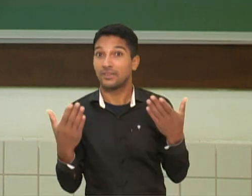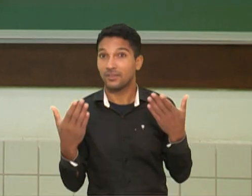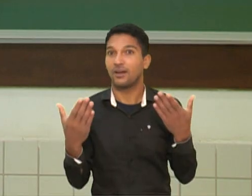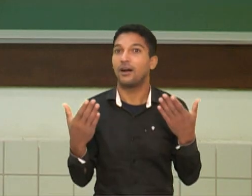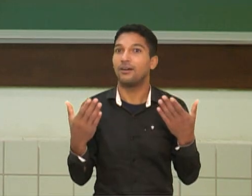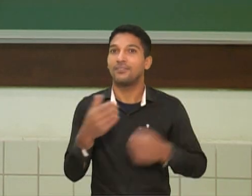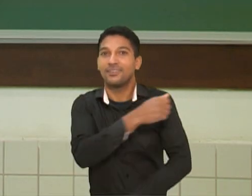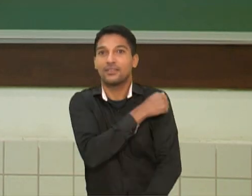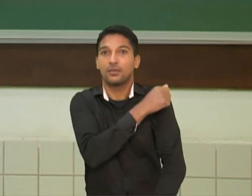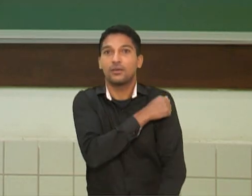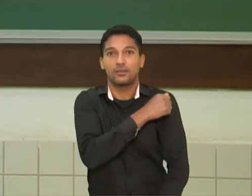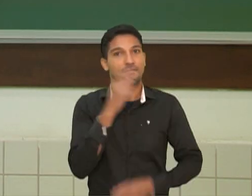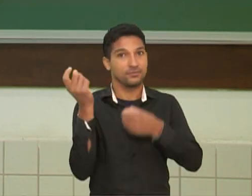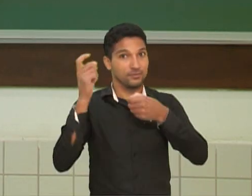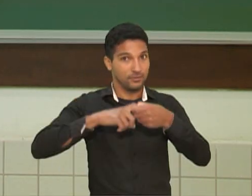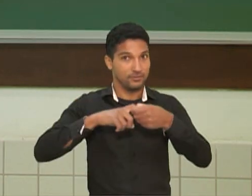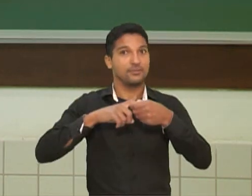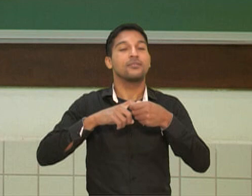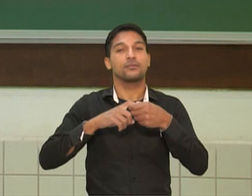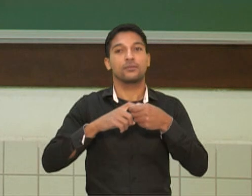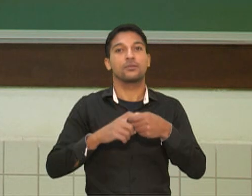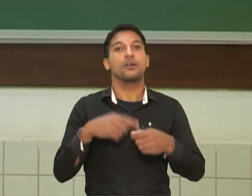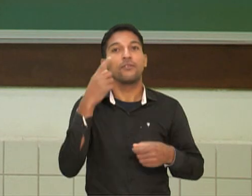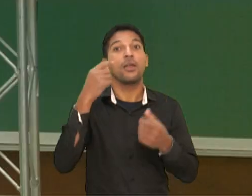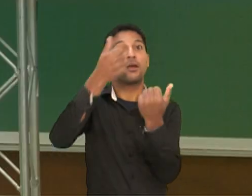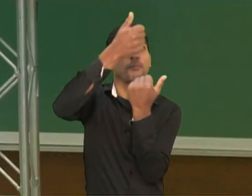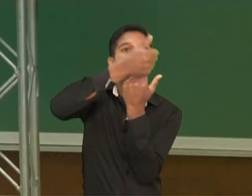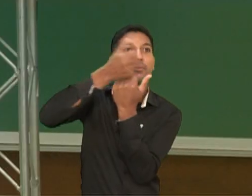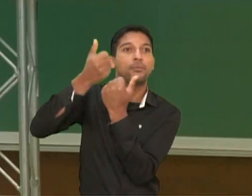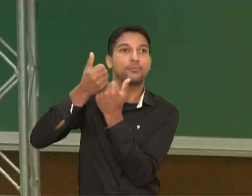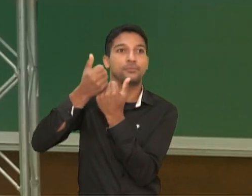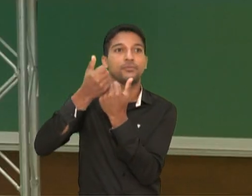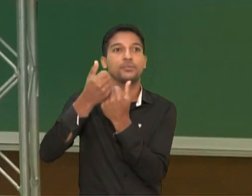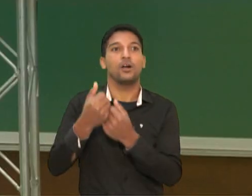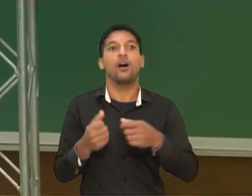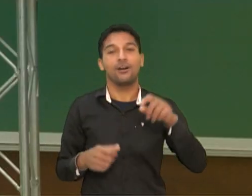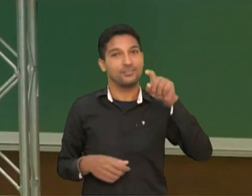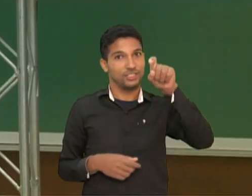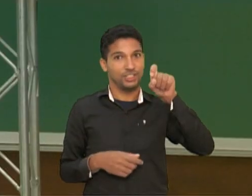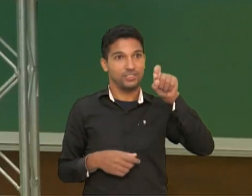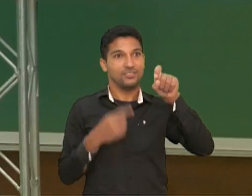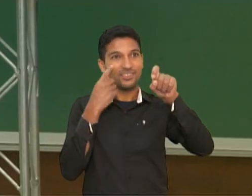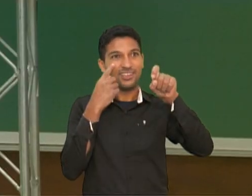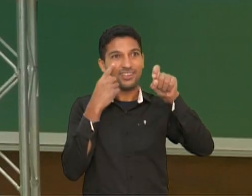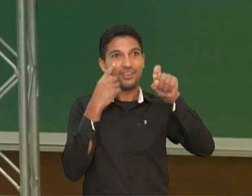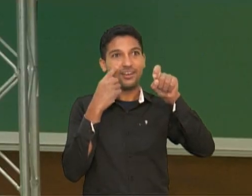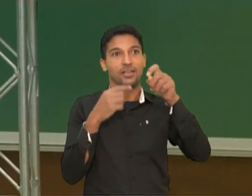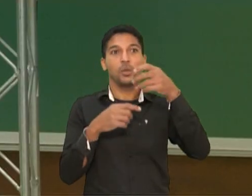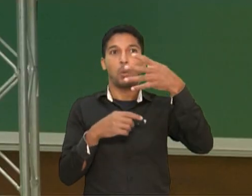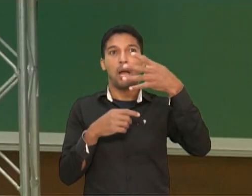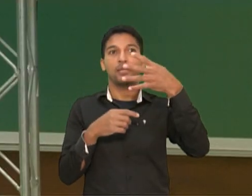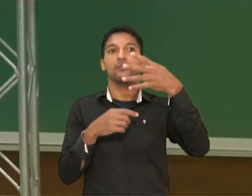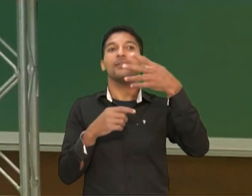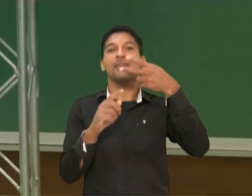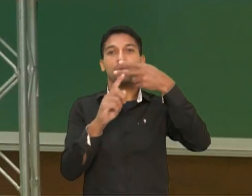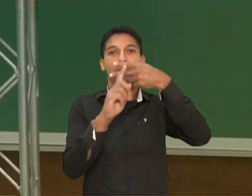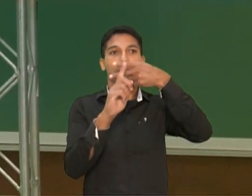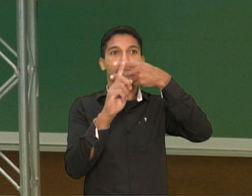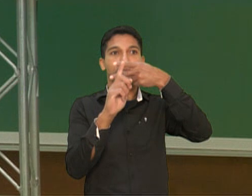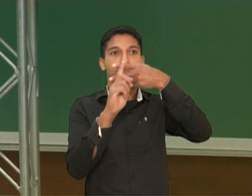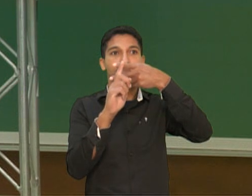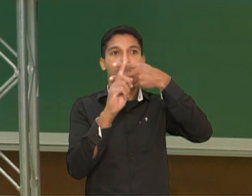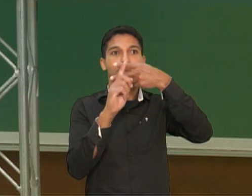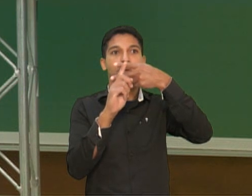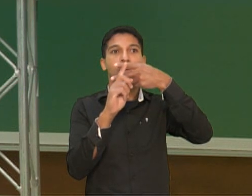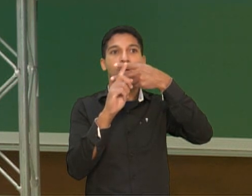Então, turma, vamos lá? Aqui, substituindo, já cheguei na resposta. Até aqui eu já tinha feito para vocês